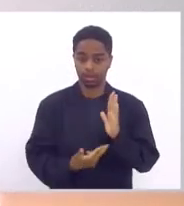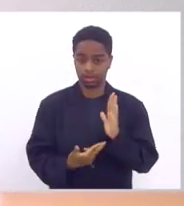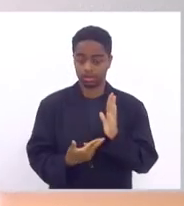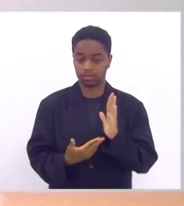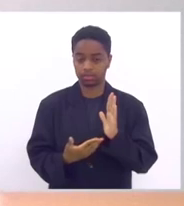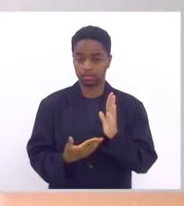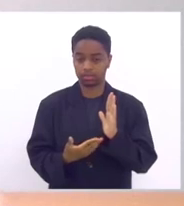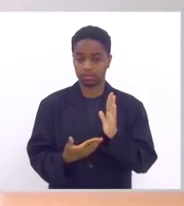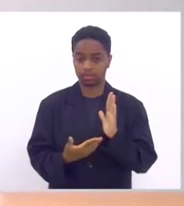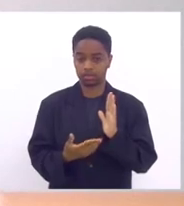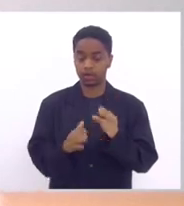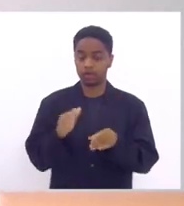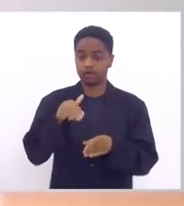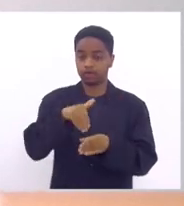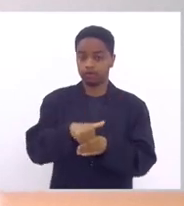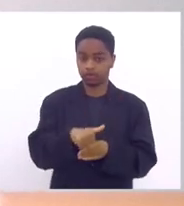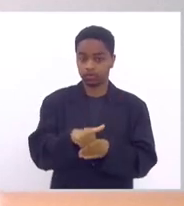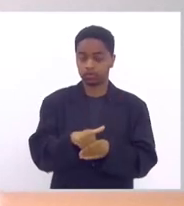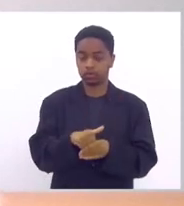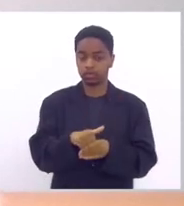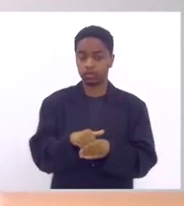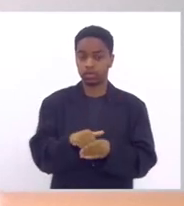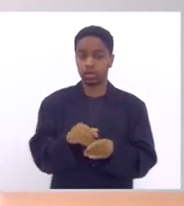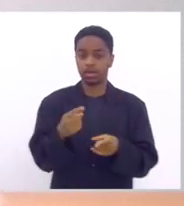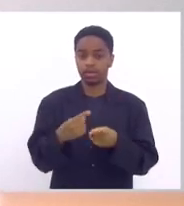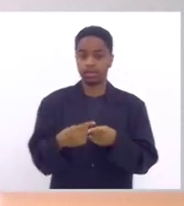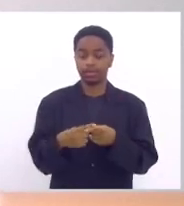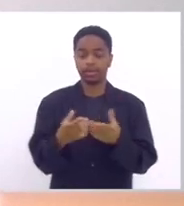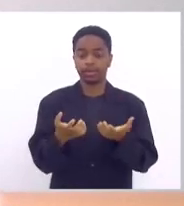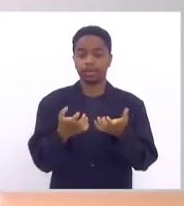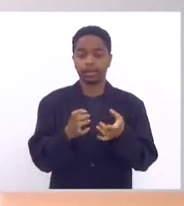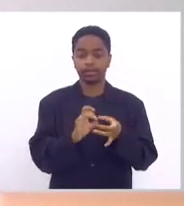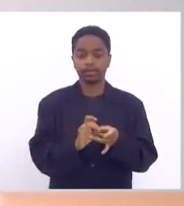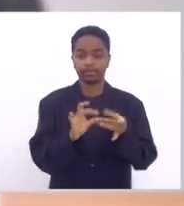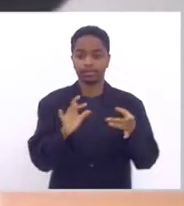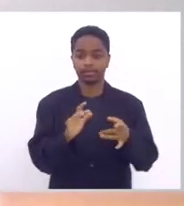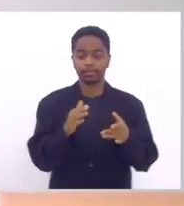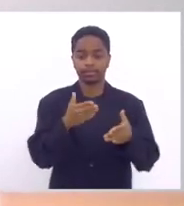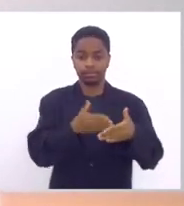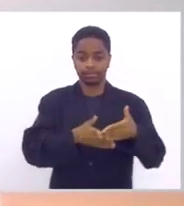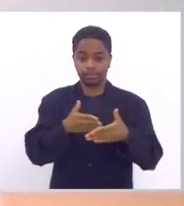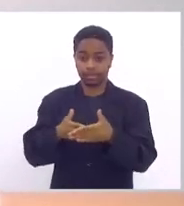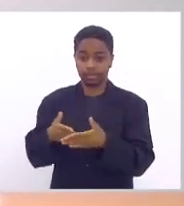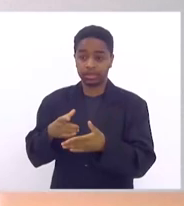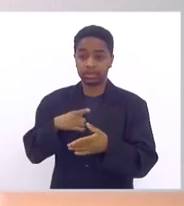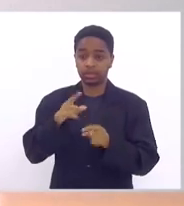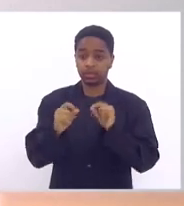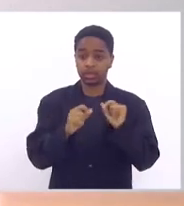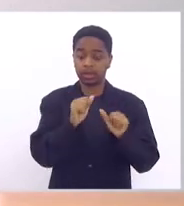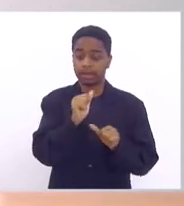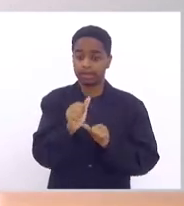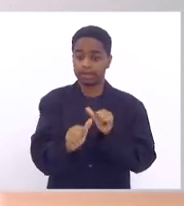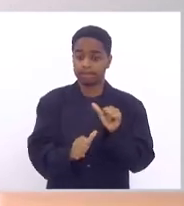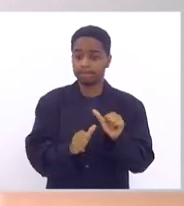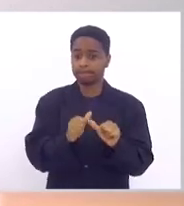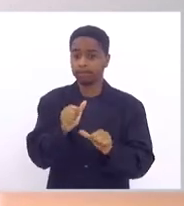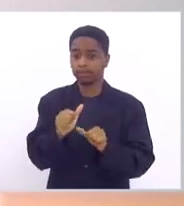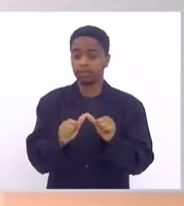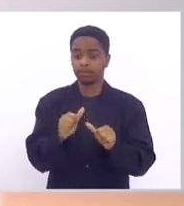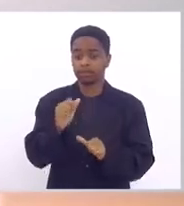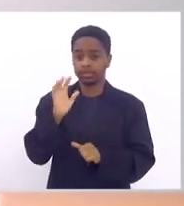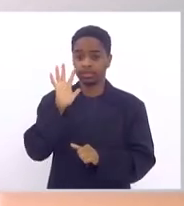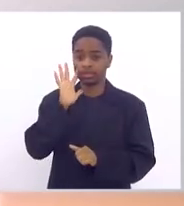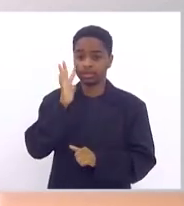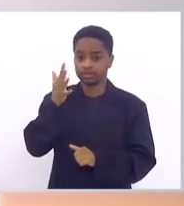então votou pelo dos embargos que teriam portanto efeito de transformar a a decisão